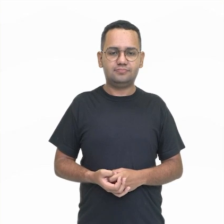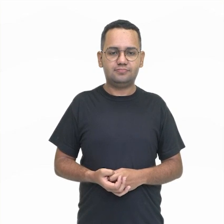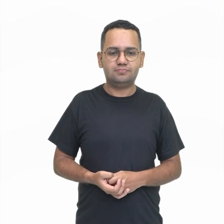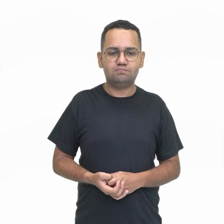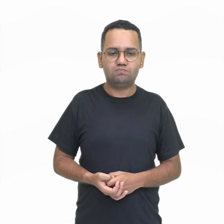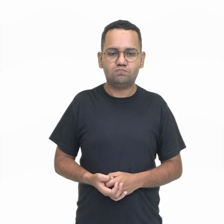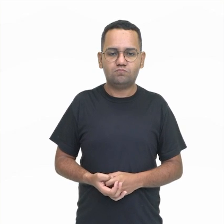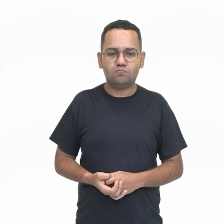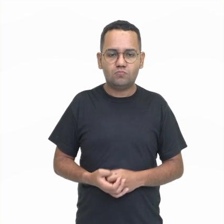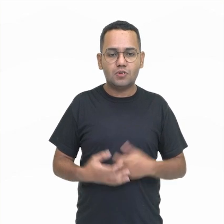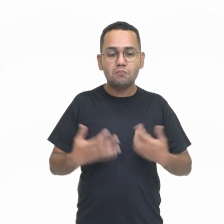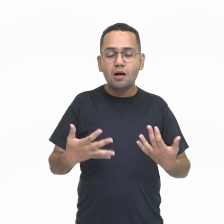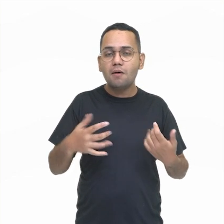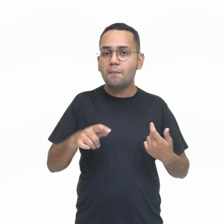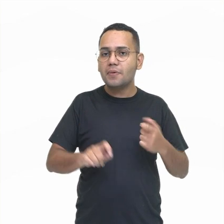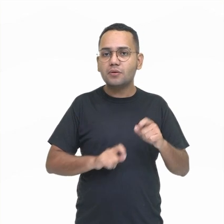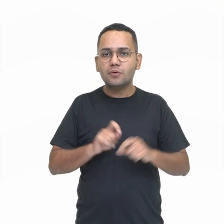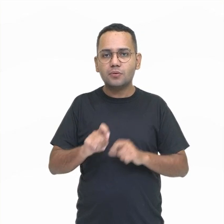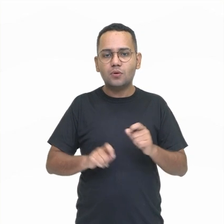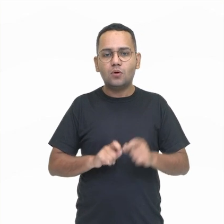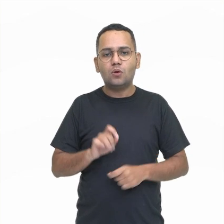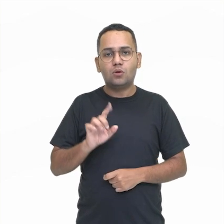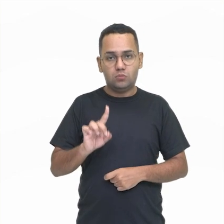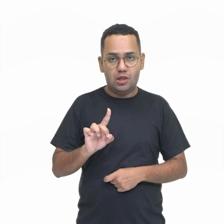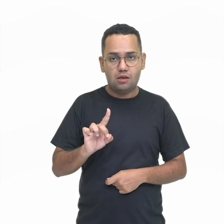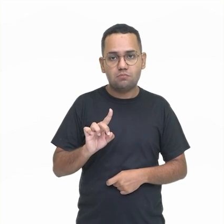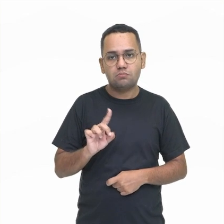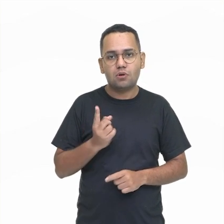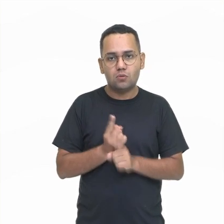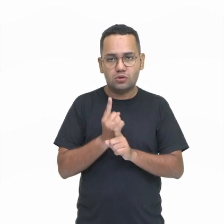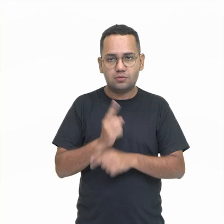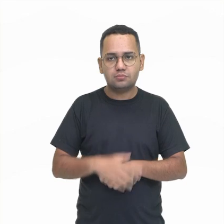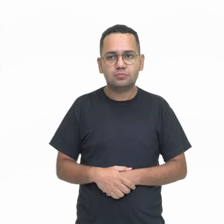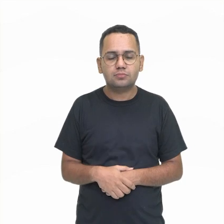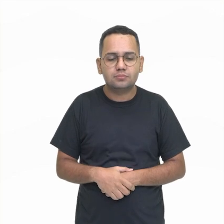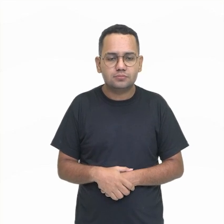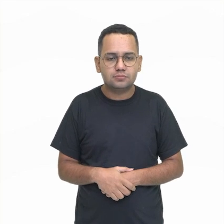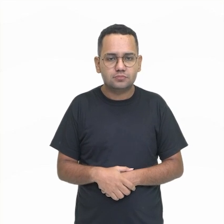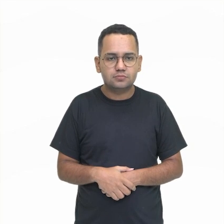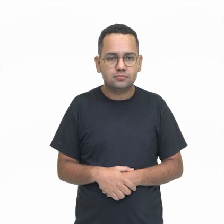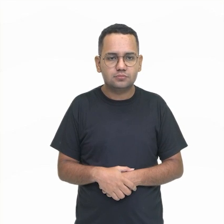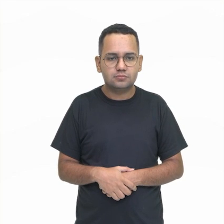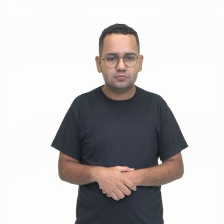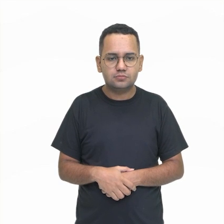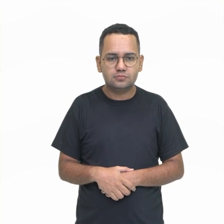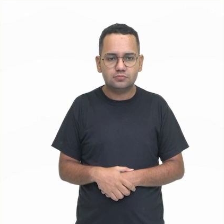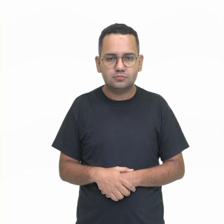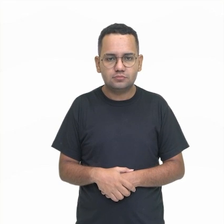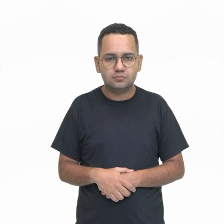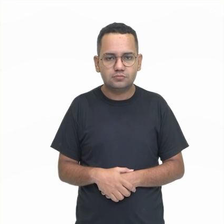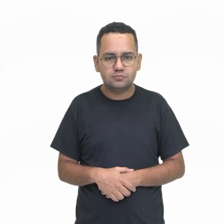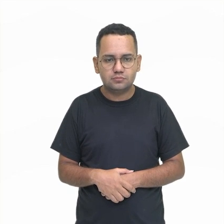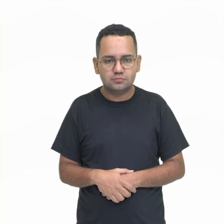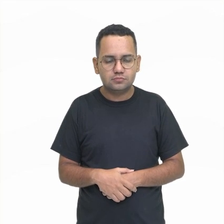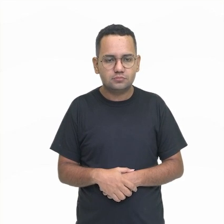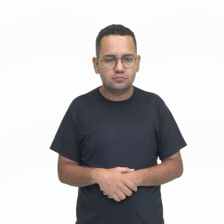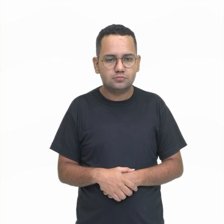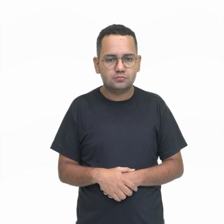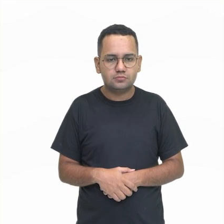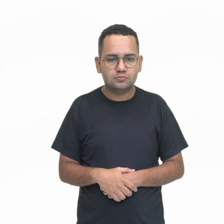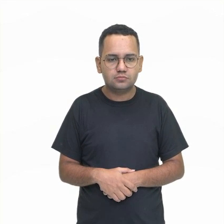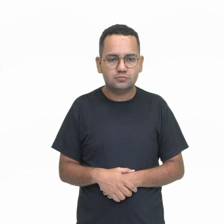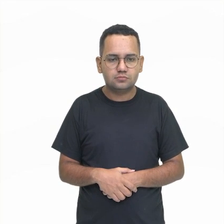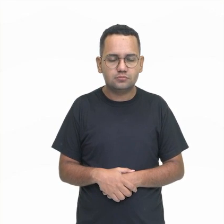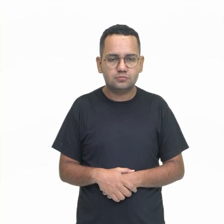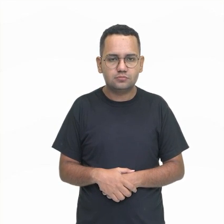que a gente vai escrever o domínio tá o domínio dessa função da letra b a gente vai tirar daqui